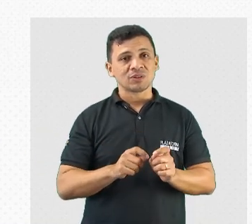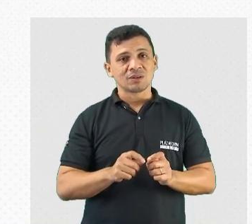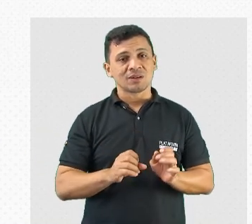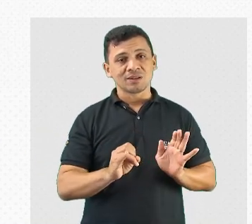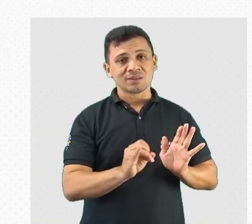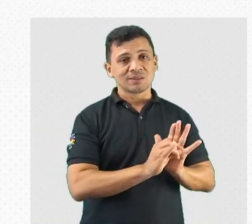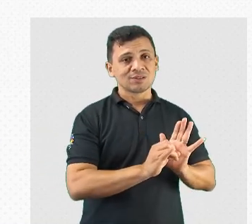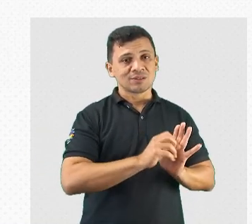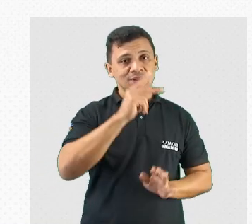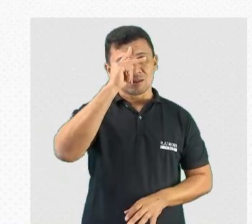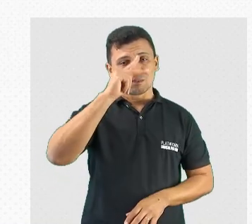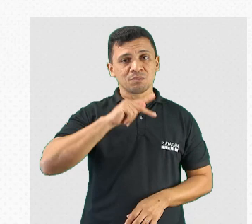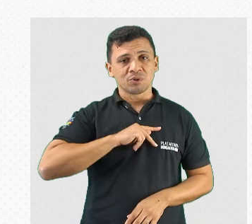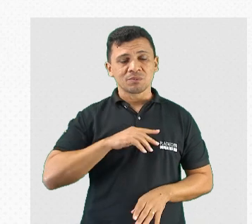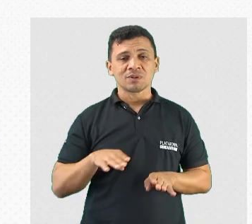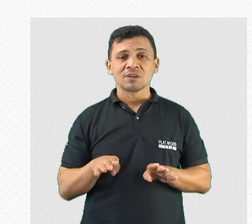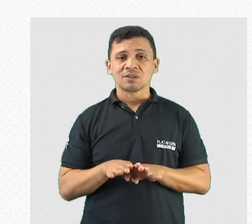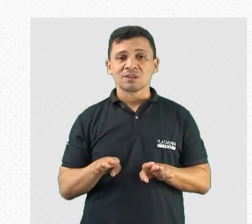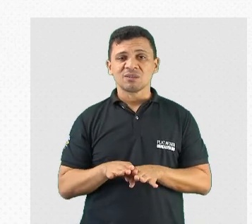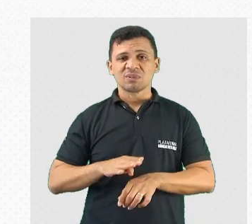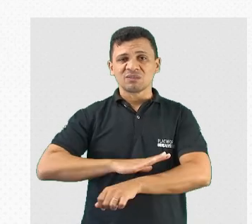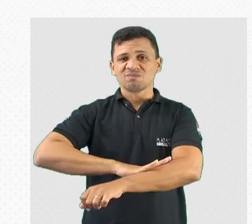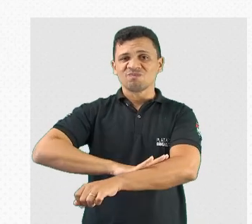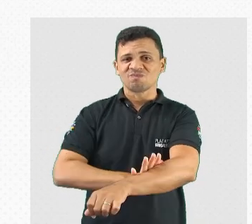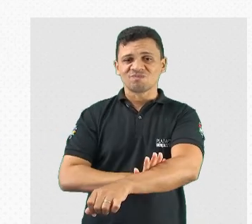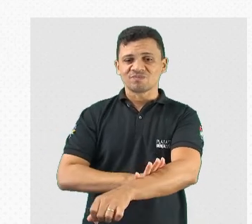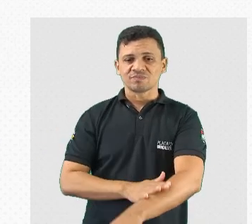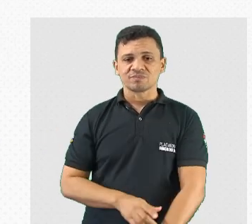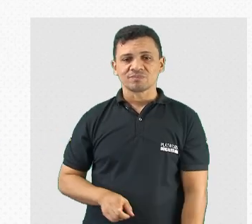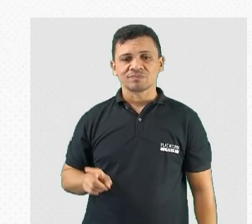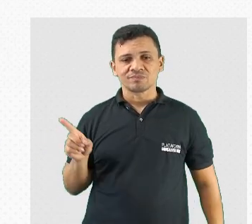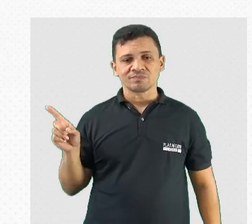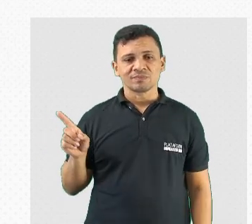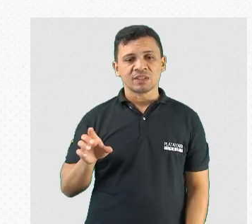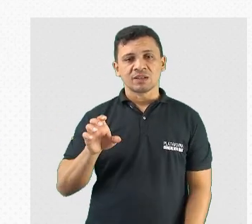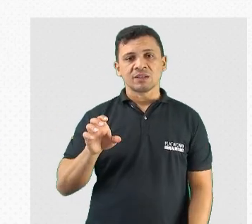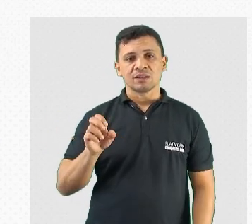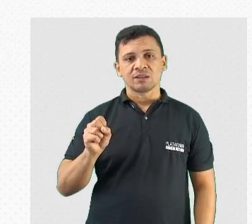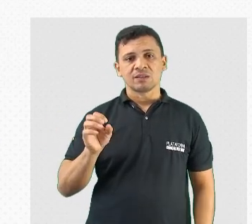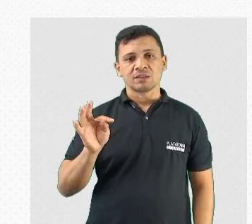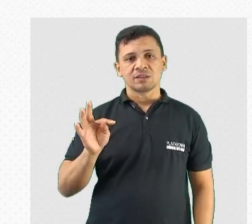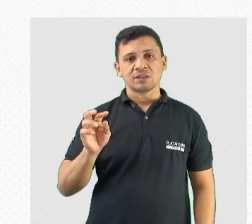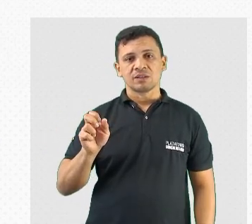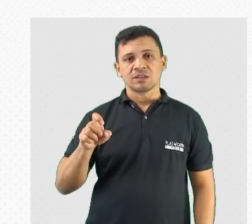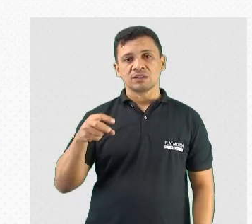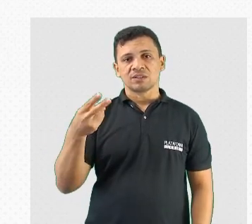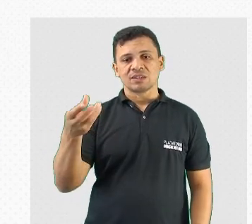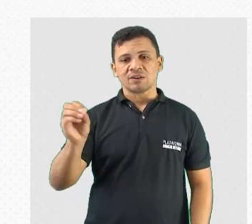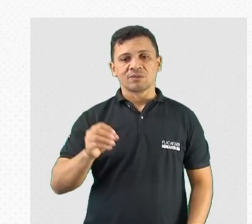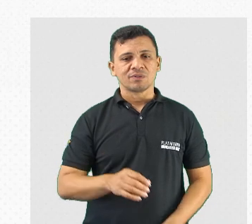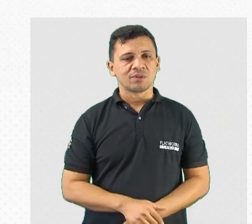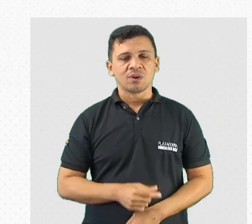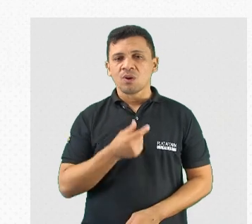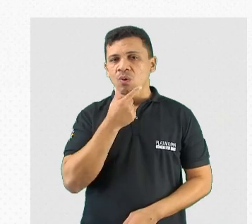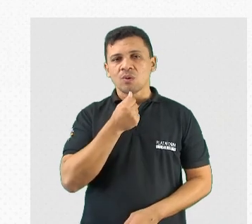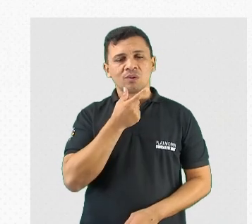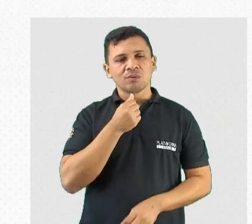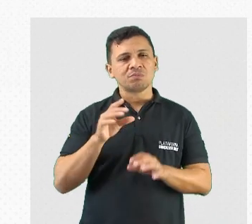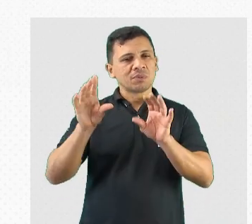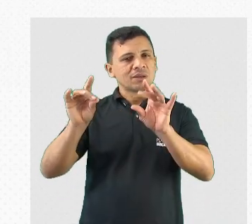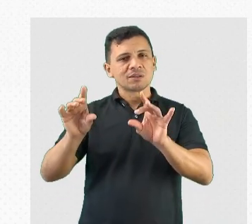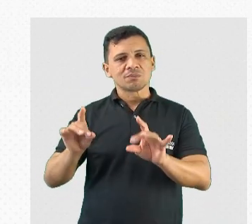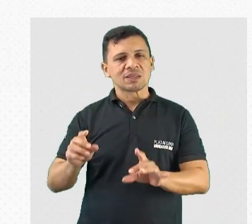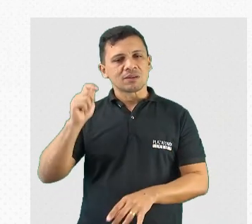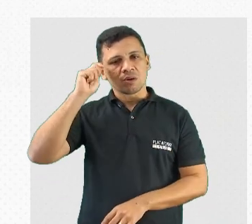autoidentidade e de racismo. Estevão da Silva, que foi chamado no século XIX de Diamante Negro. Ele